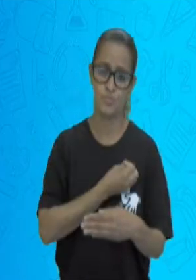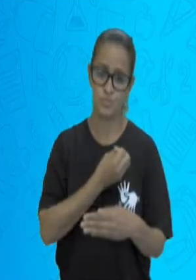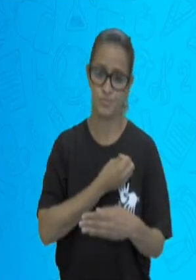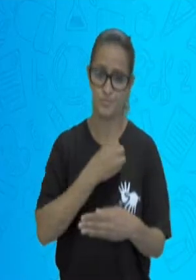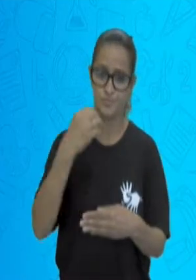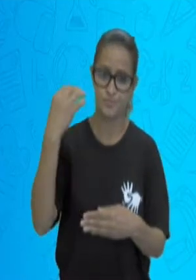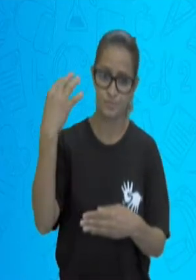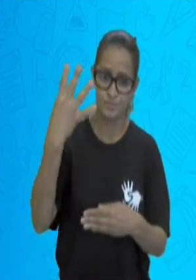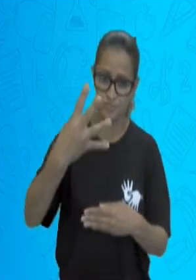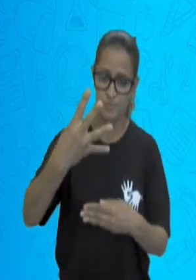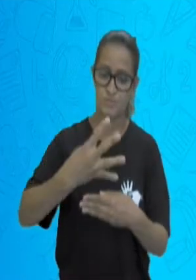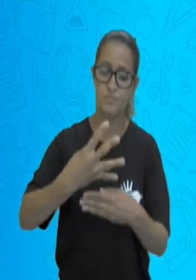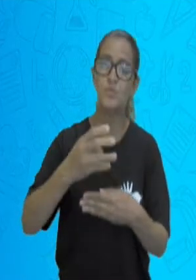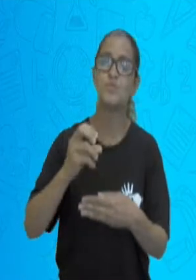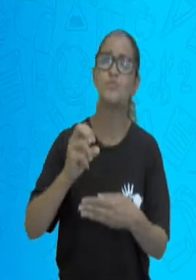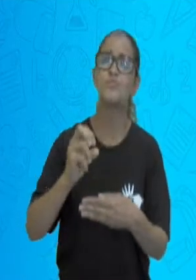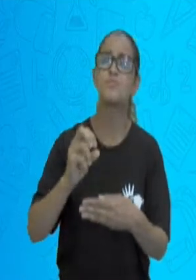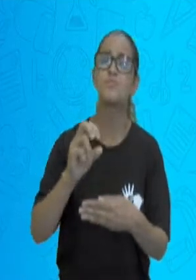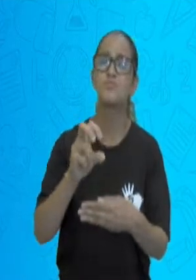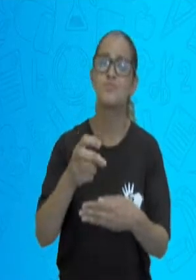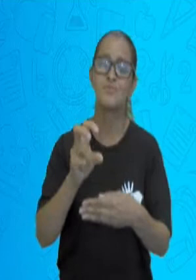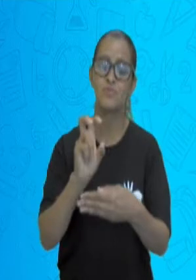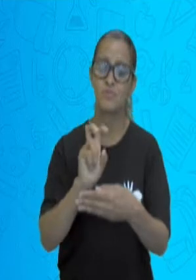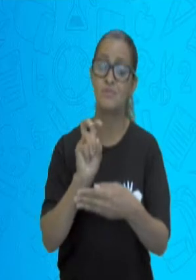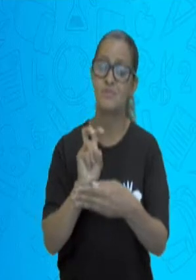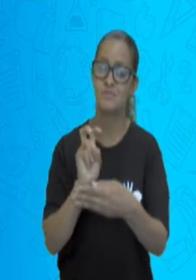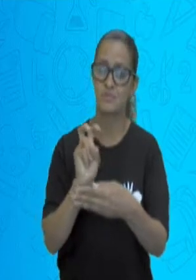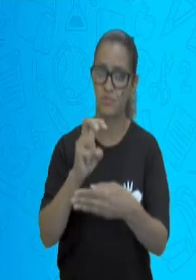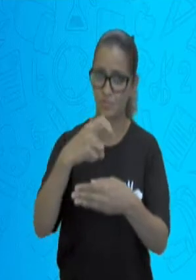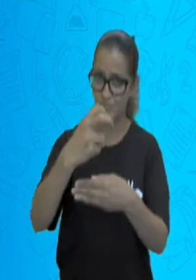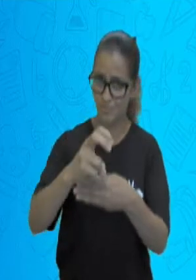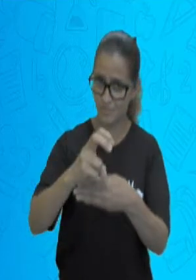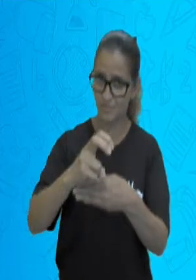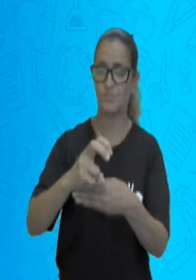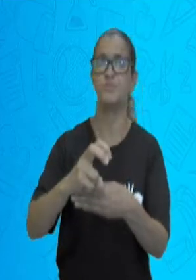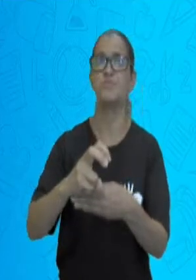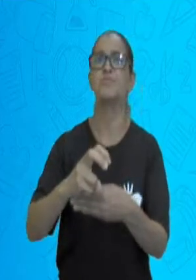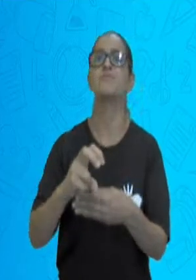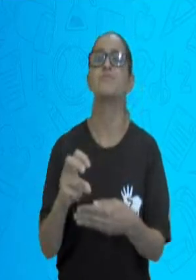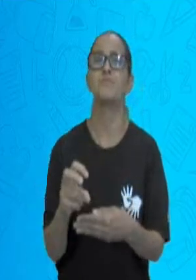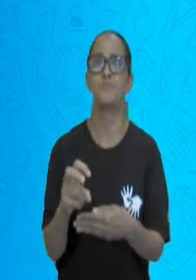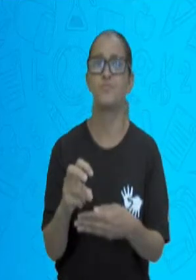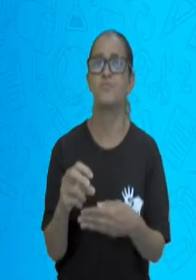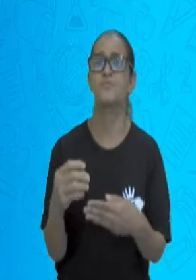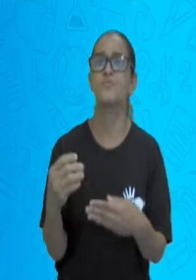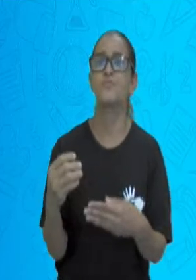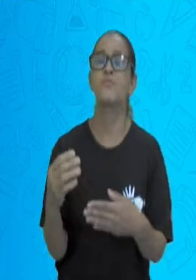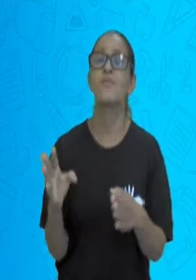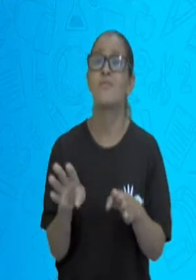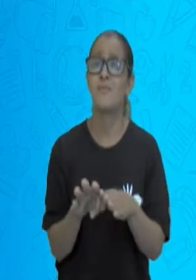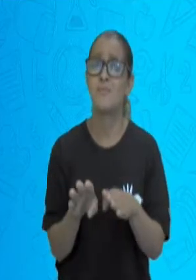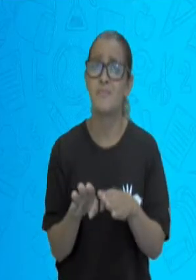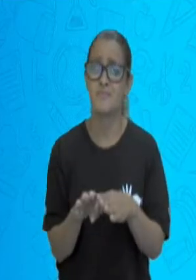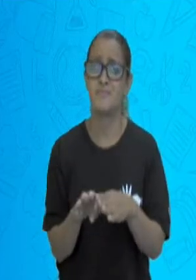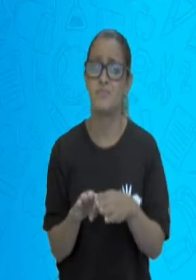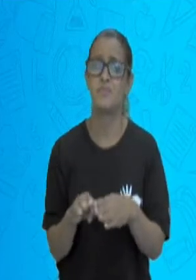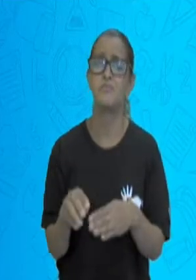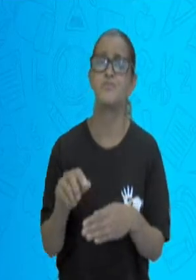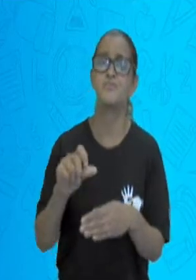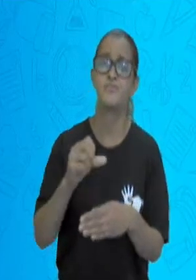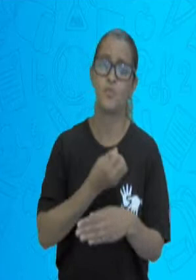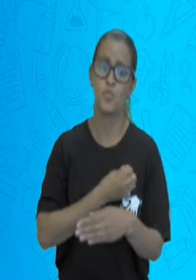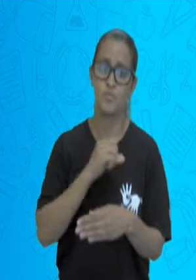ou seja, 4 mais 1 é igual a 5. O sucessor de 12 é